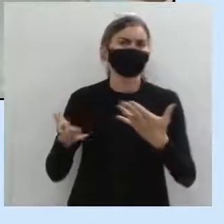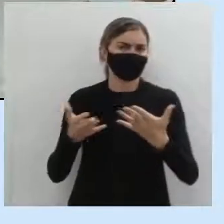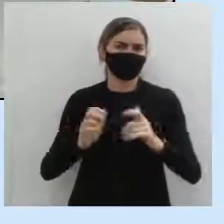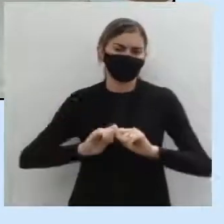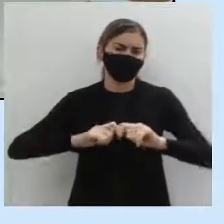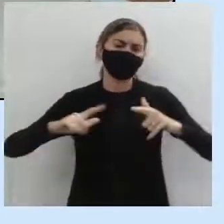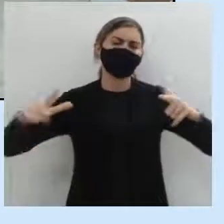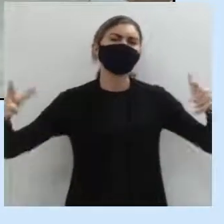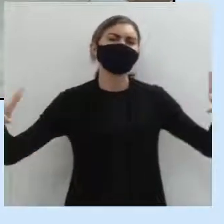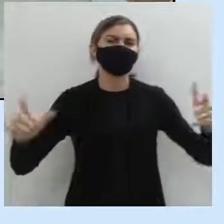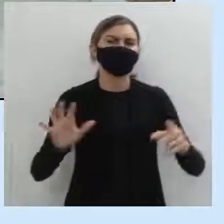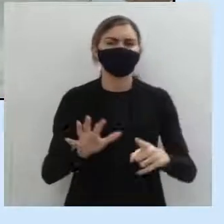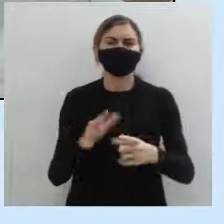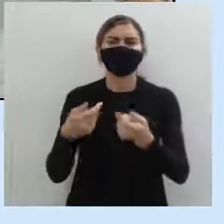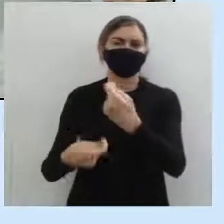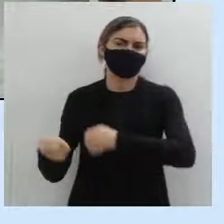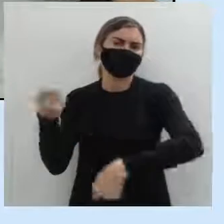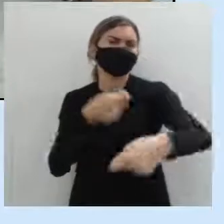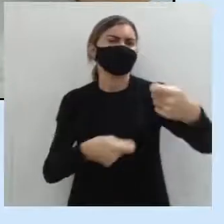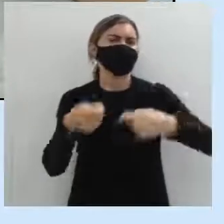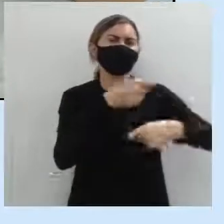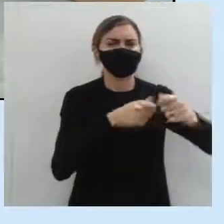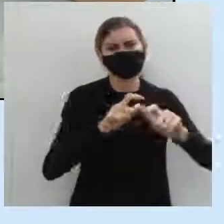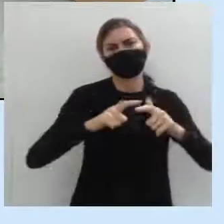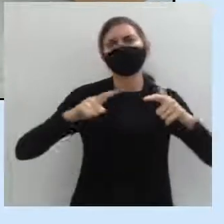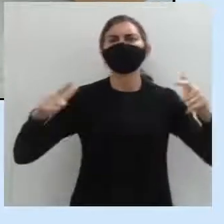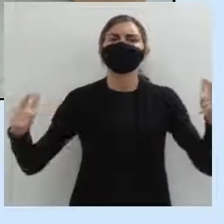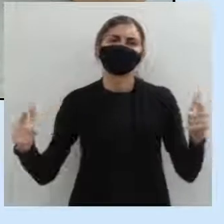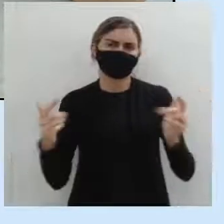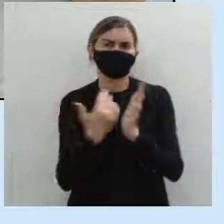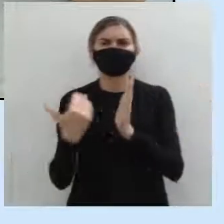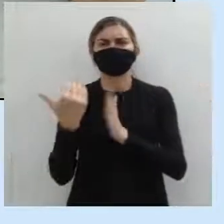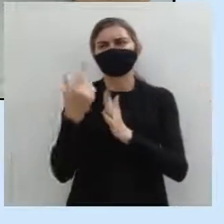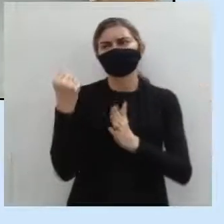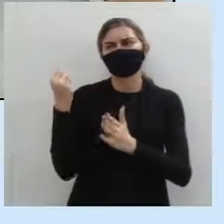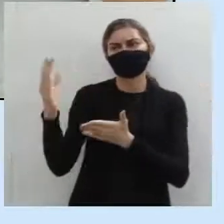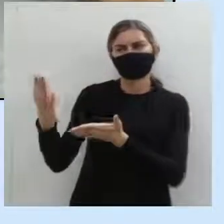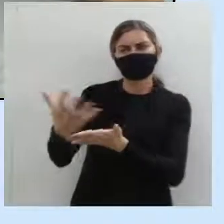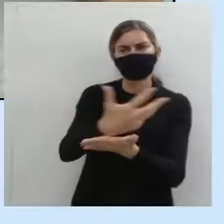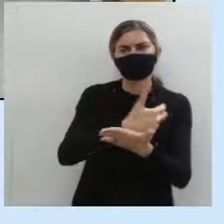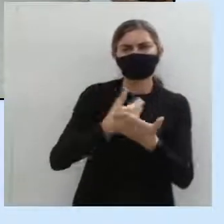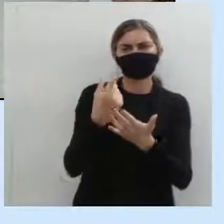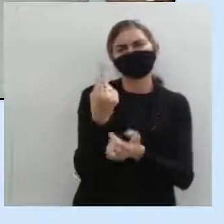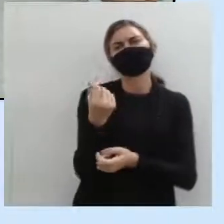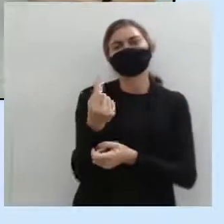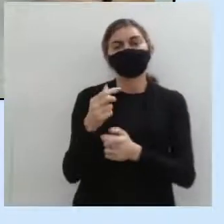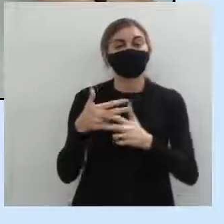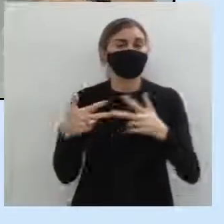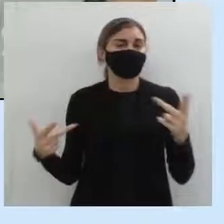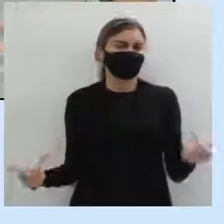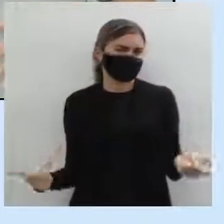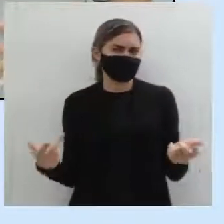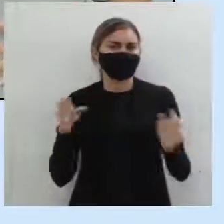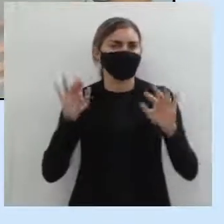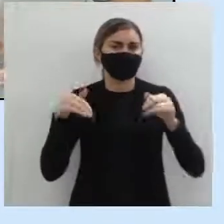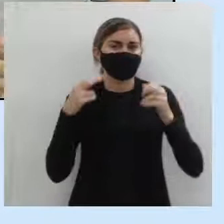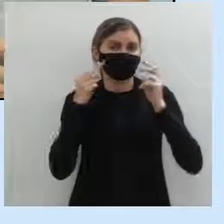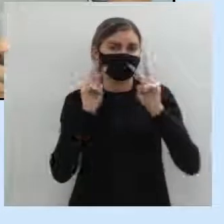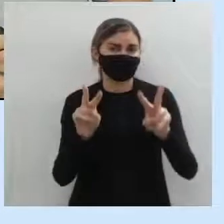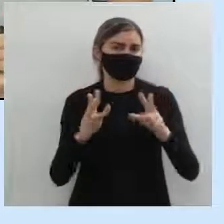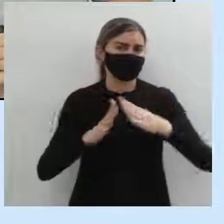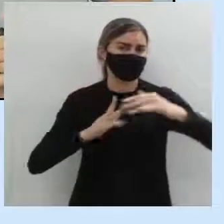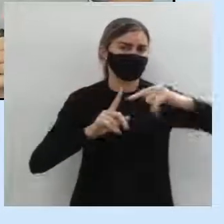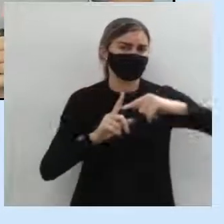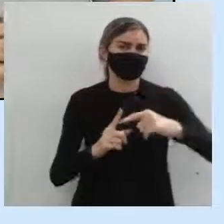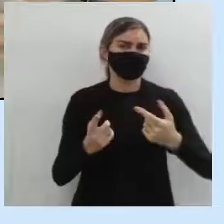ampliar sua área de influência e comércio e aumentar os seus lucros, coisa que não era bem vista pelos